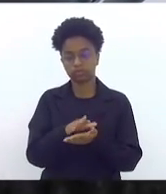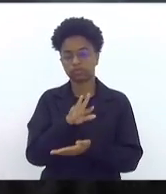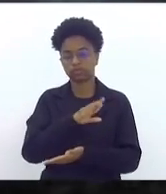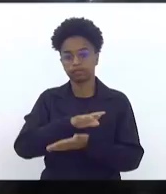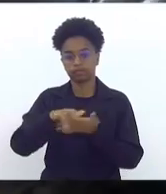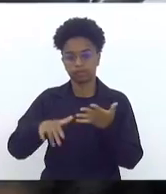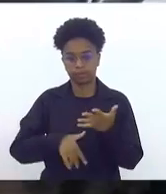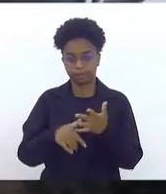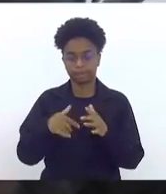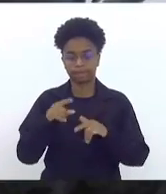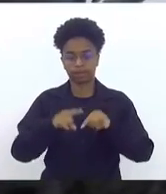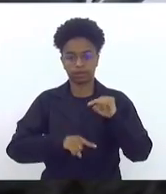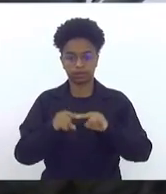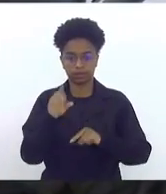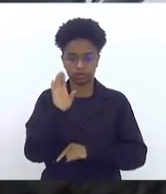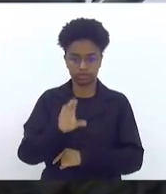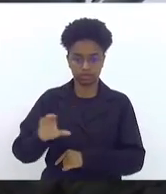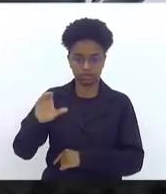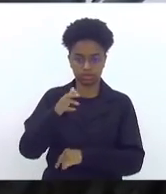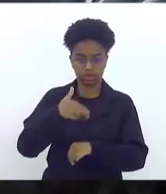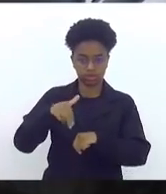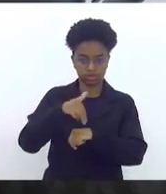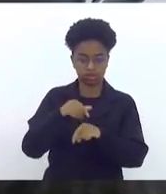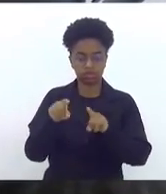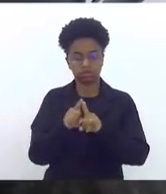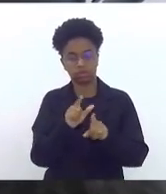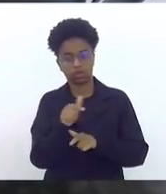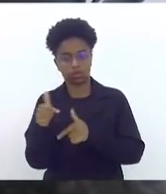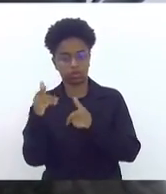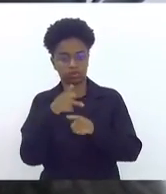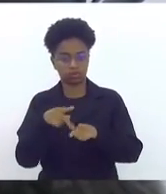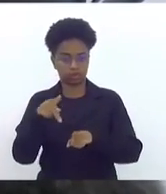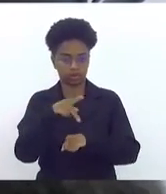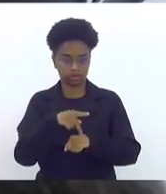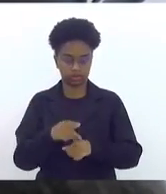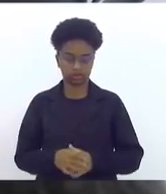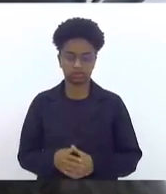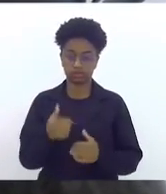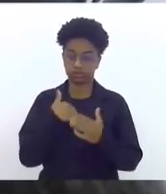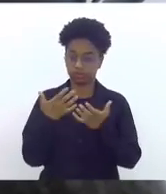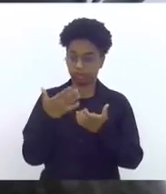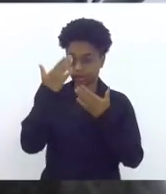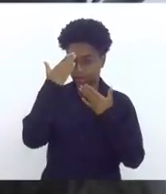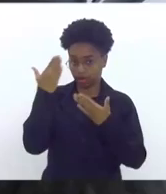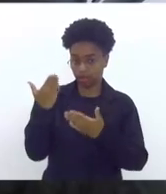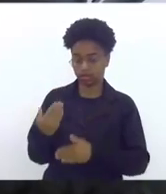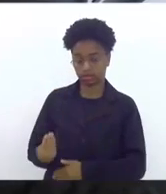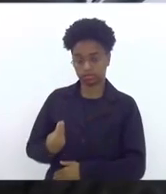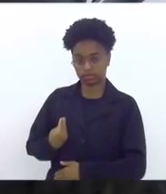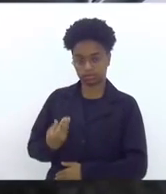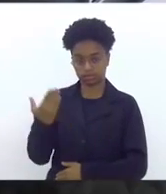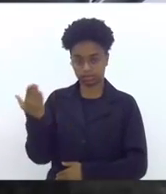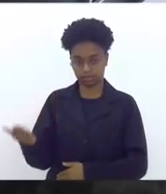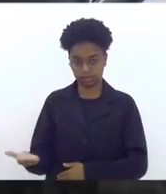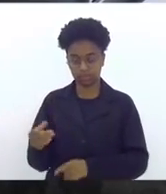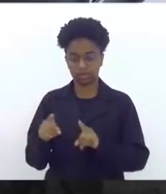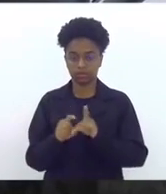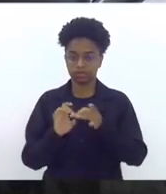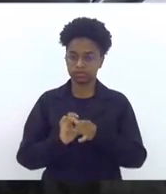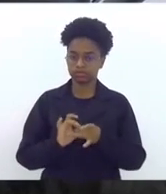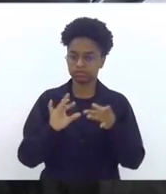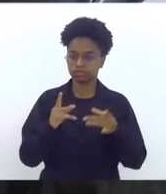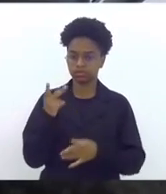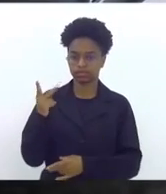científicos nacionais e internacionais. Bom, quero agradecer a presença e a